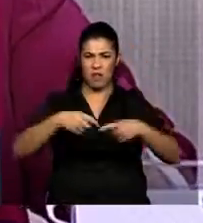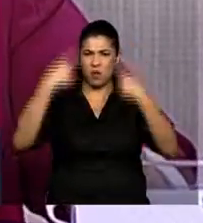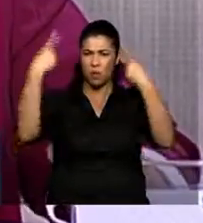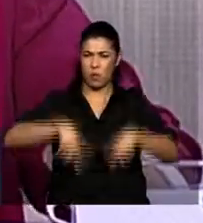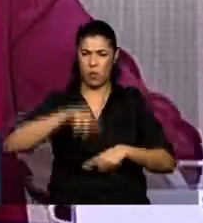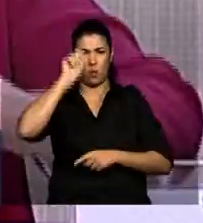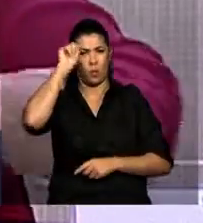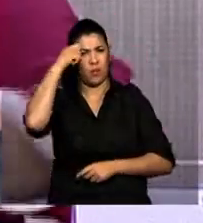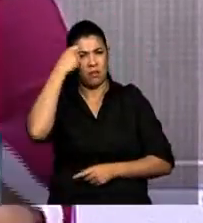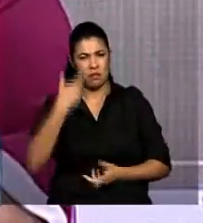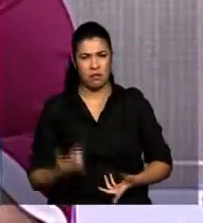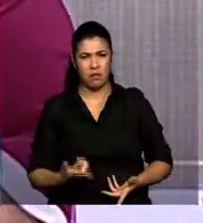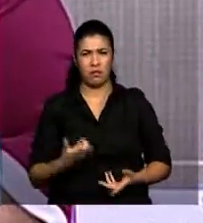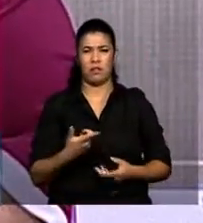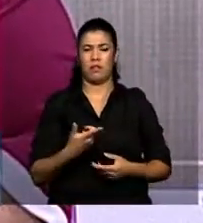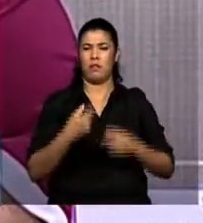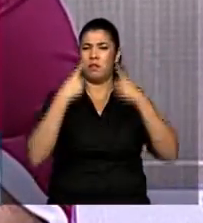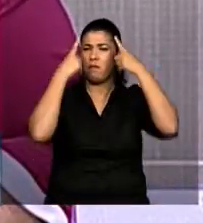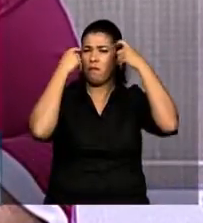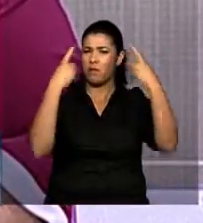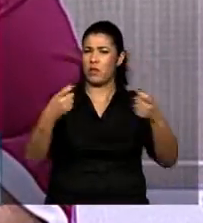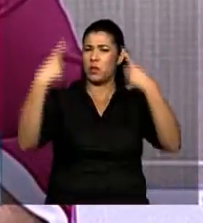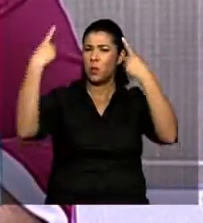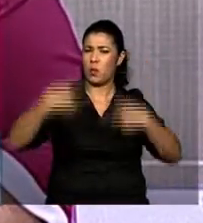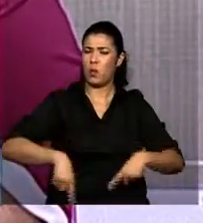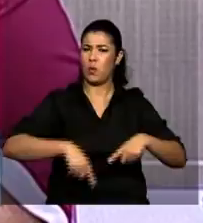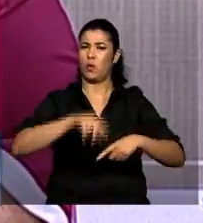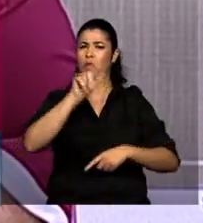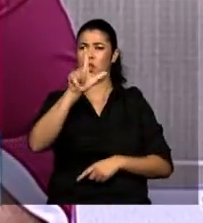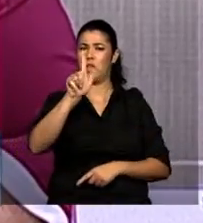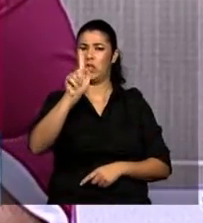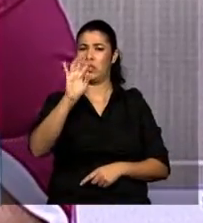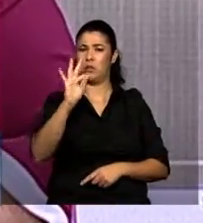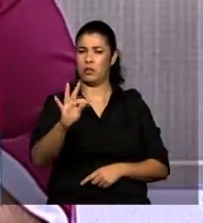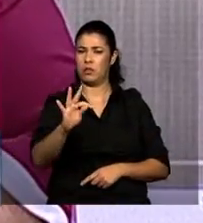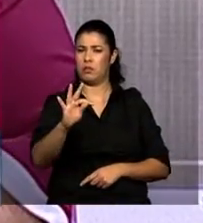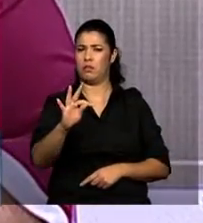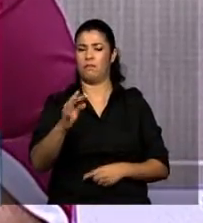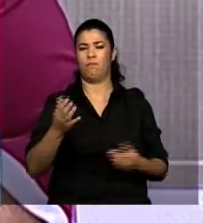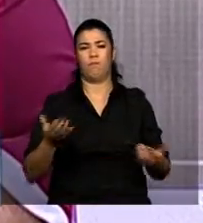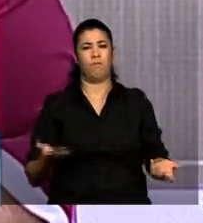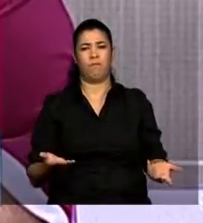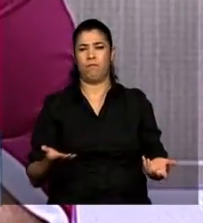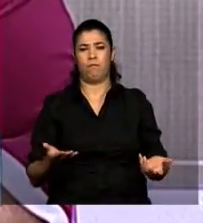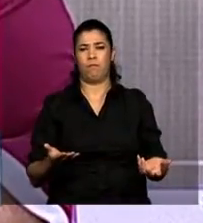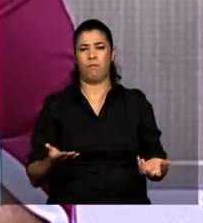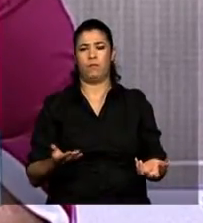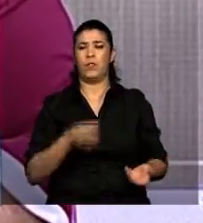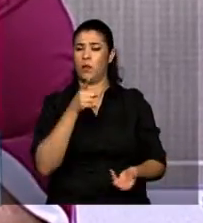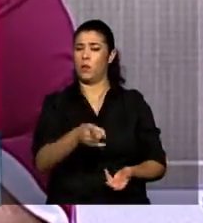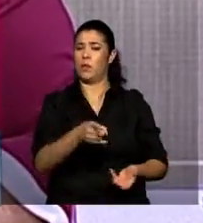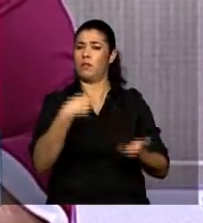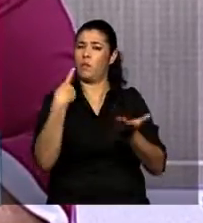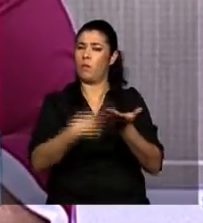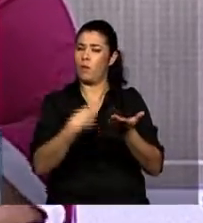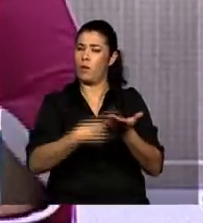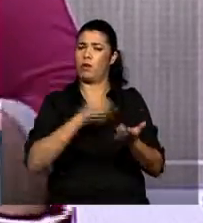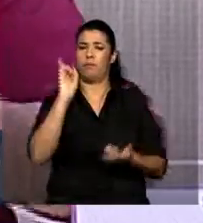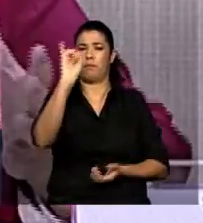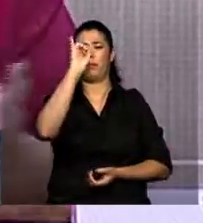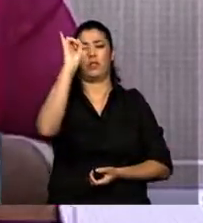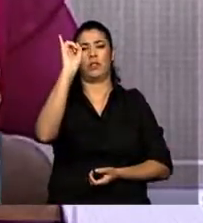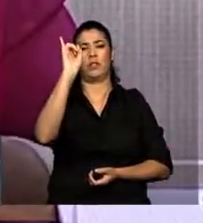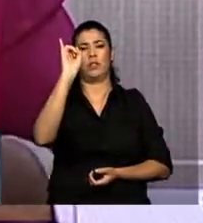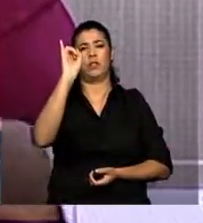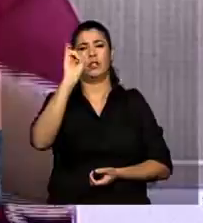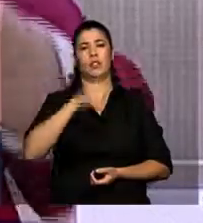negros, a violência contra a comunidade LGBT. Então, este pacto ele é muito importante e esta